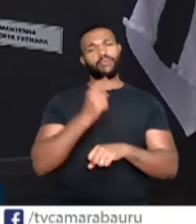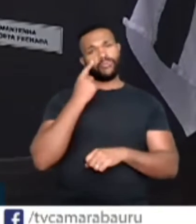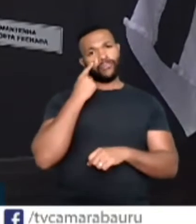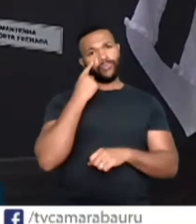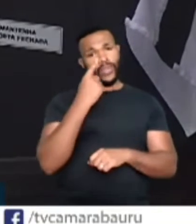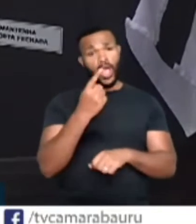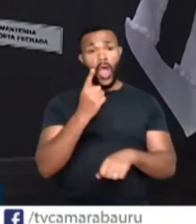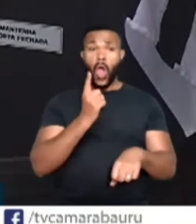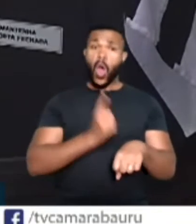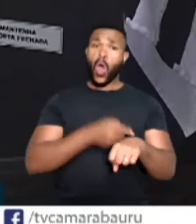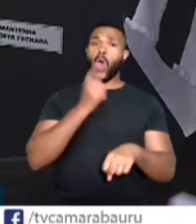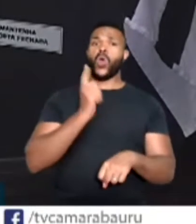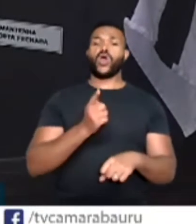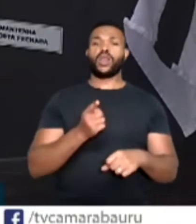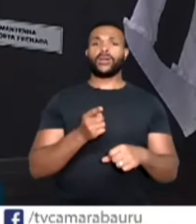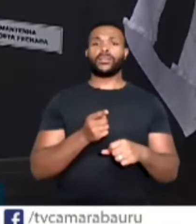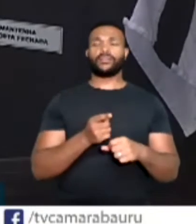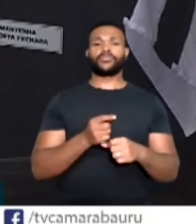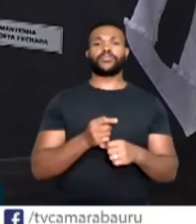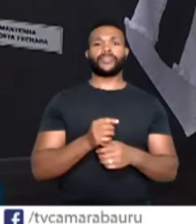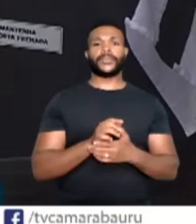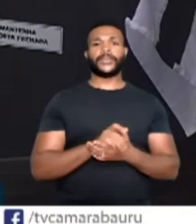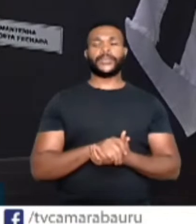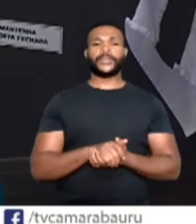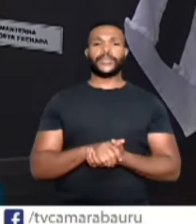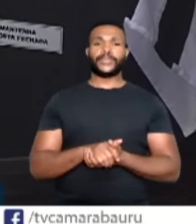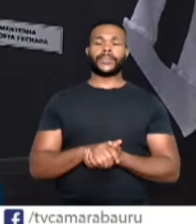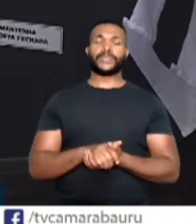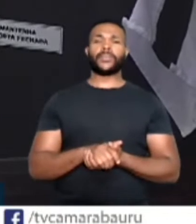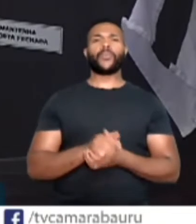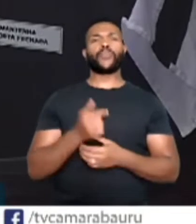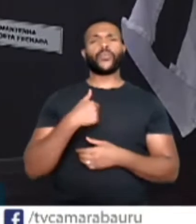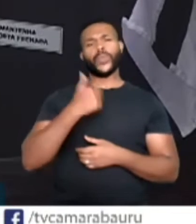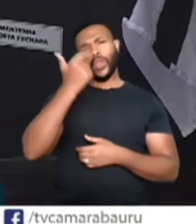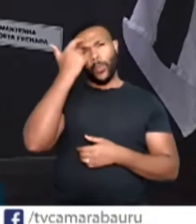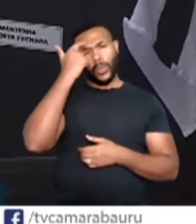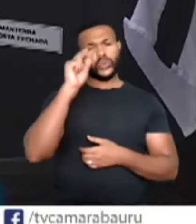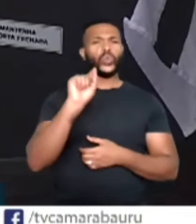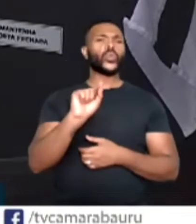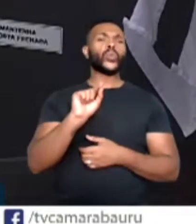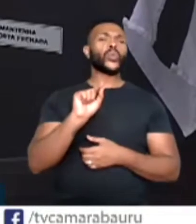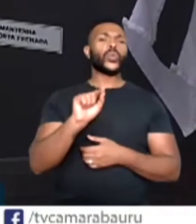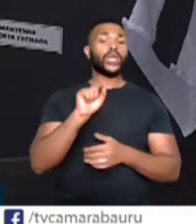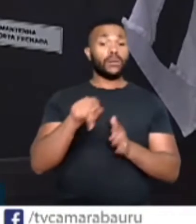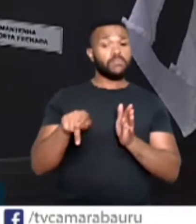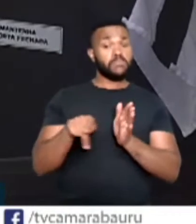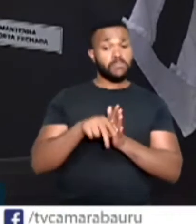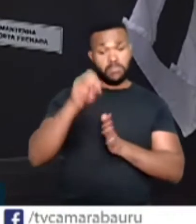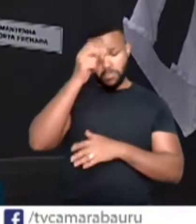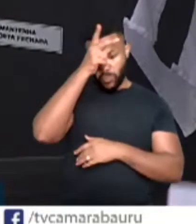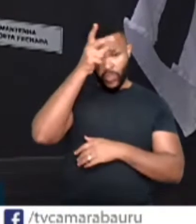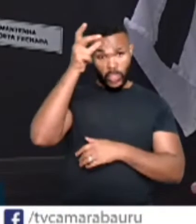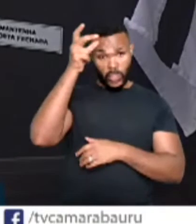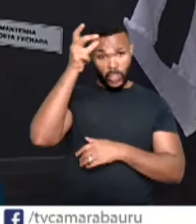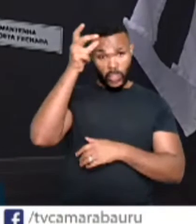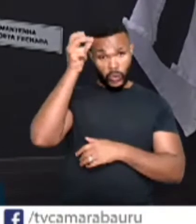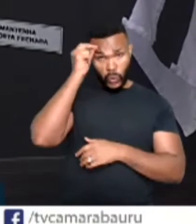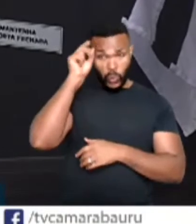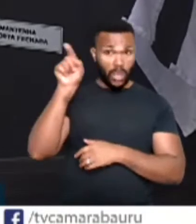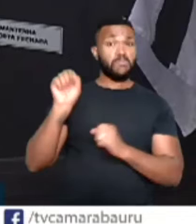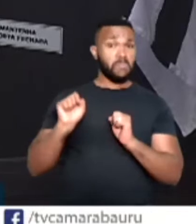a colocação. Mas acho que o Poder Executivo poderia, sim,